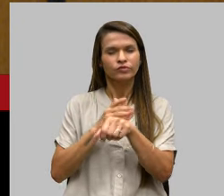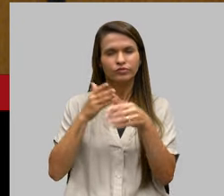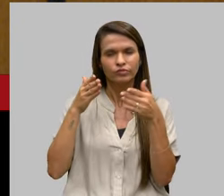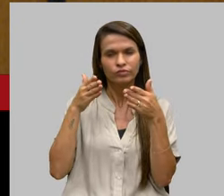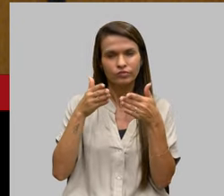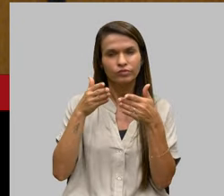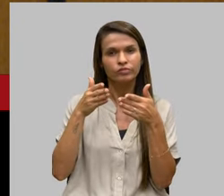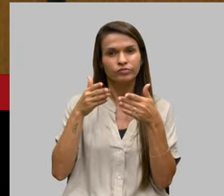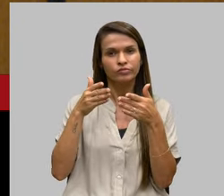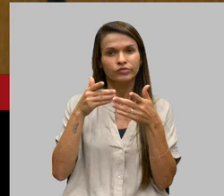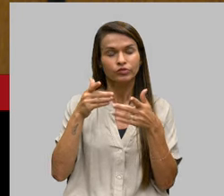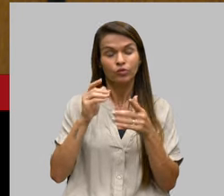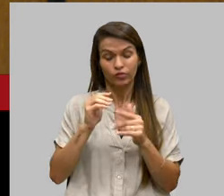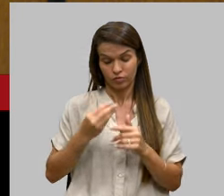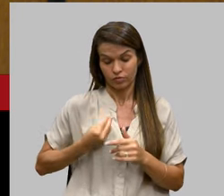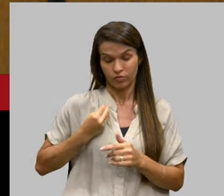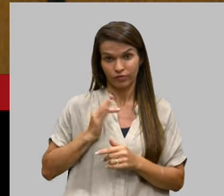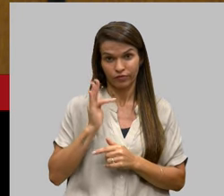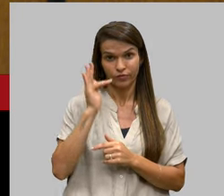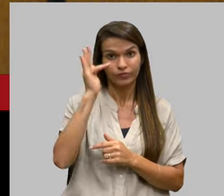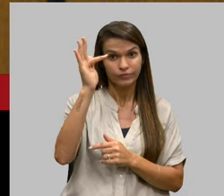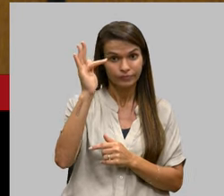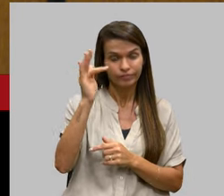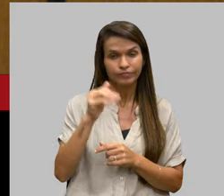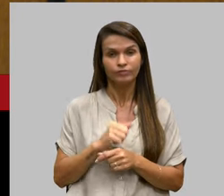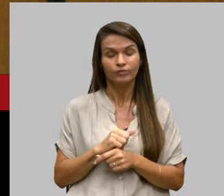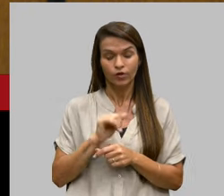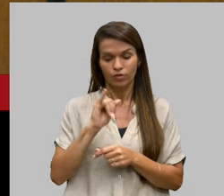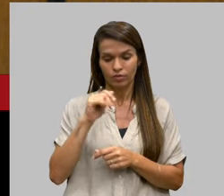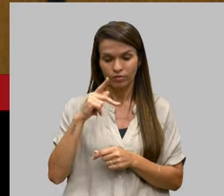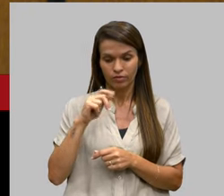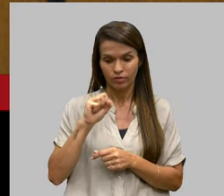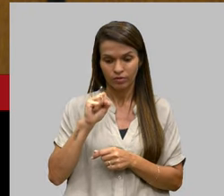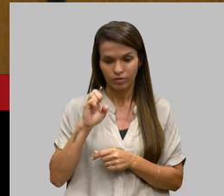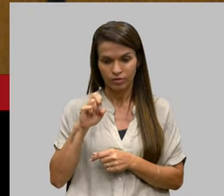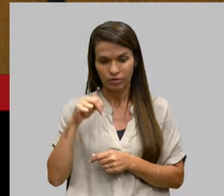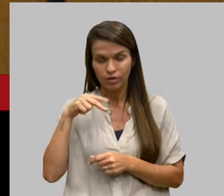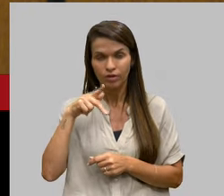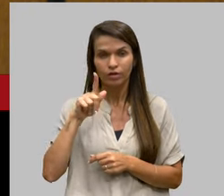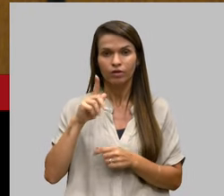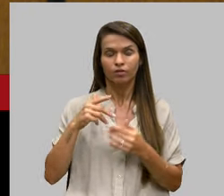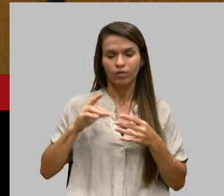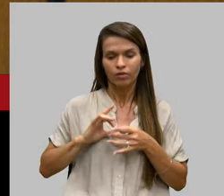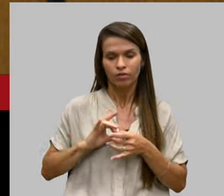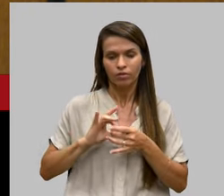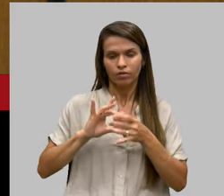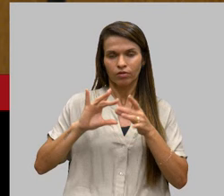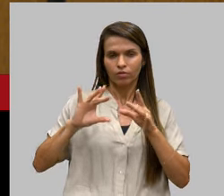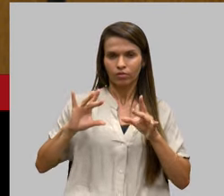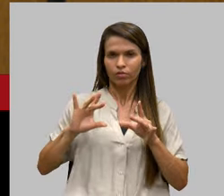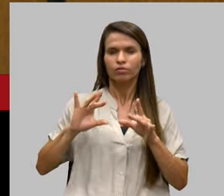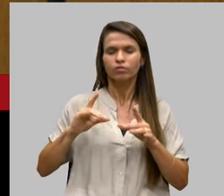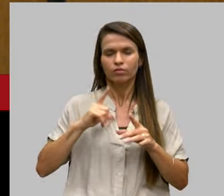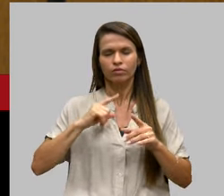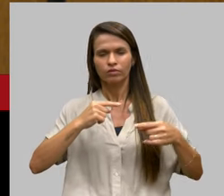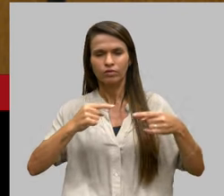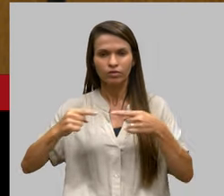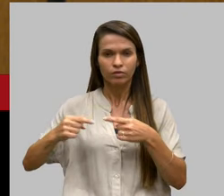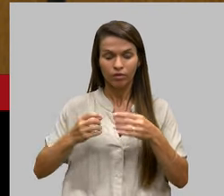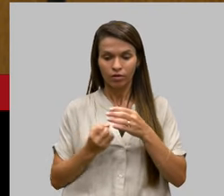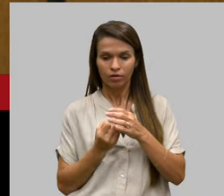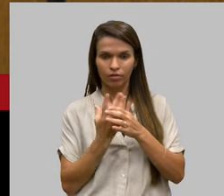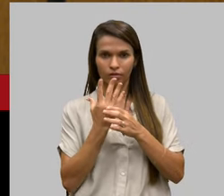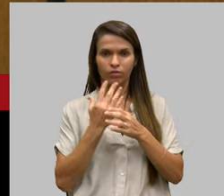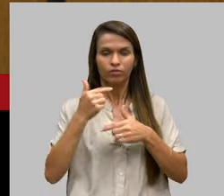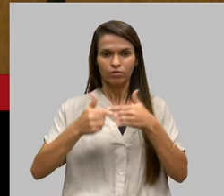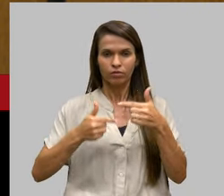para sua vida futura e o ipseng está disponível e está disposto a fazer essa discussão e a criar os serviços que